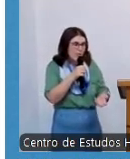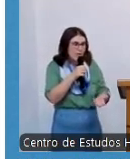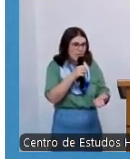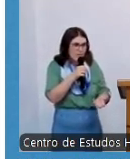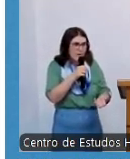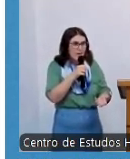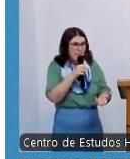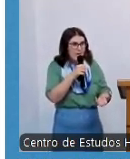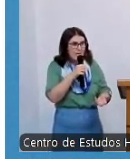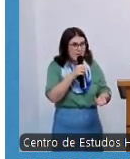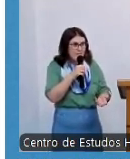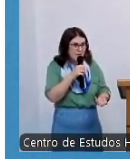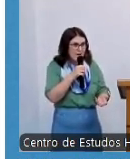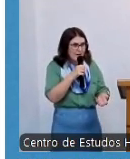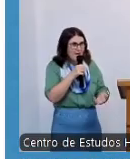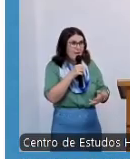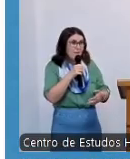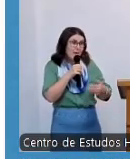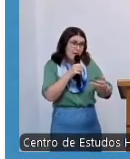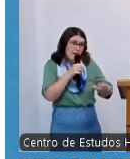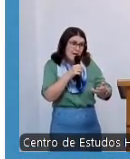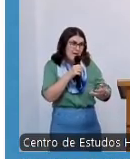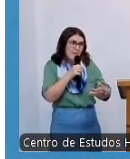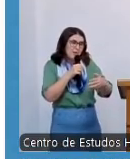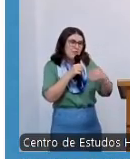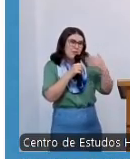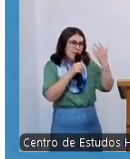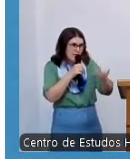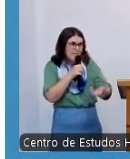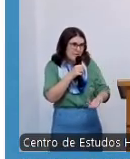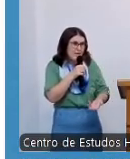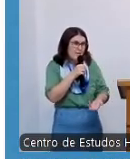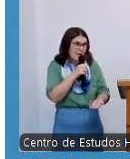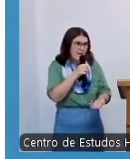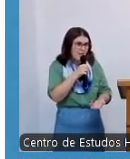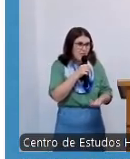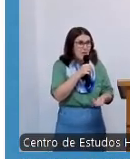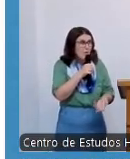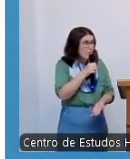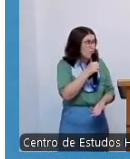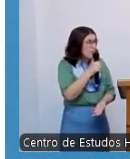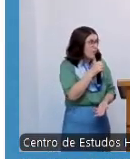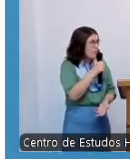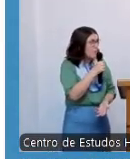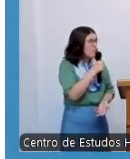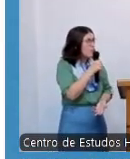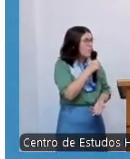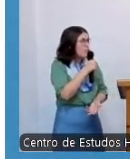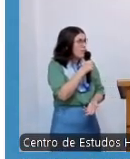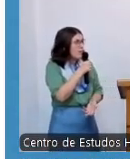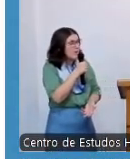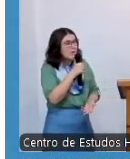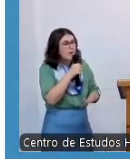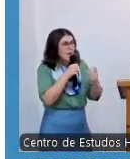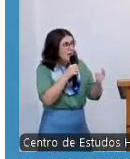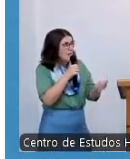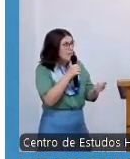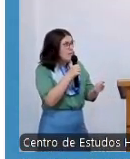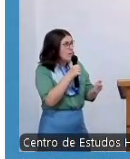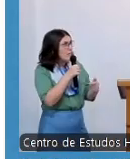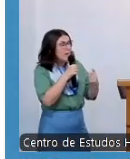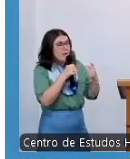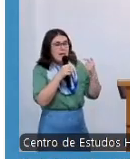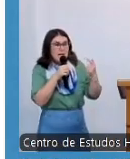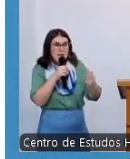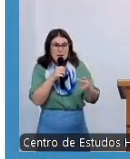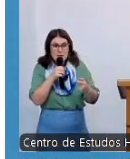alguma forma para tentar avaliar, a partir desses critérios, os projetos que nós vamos